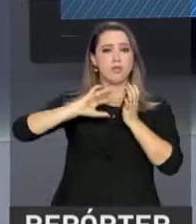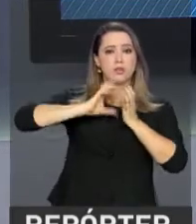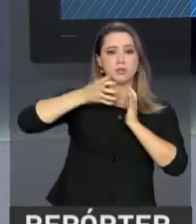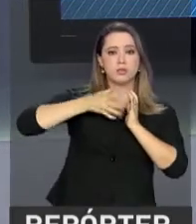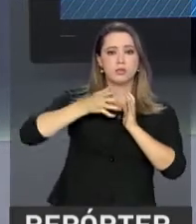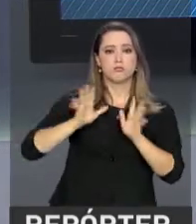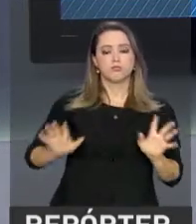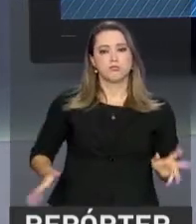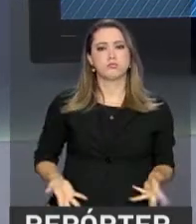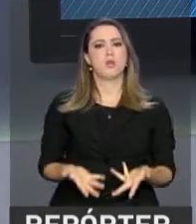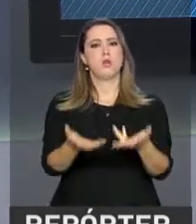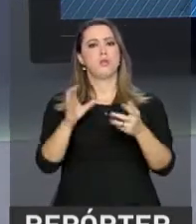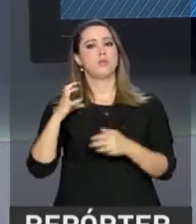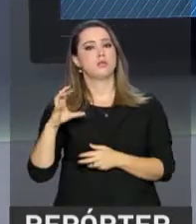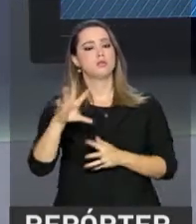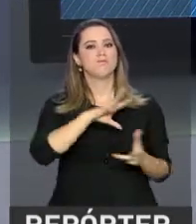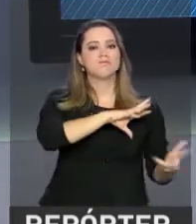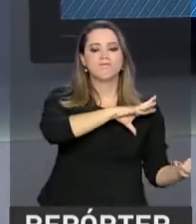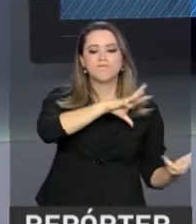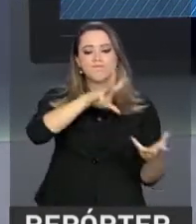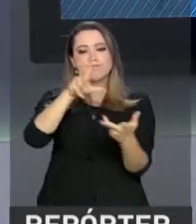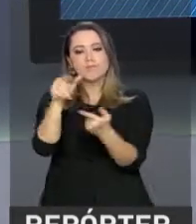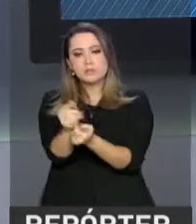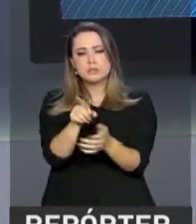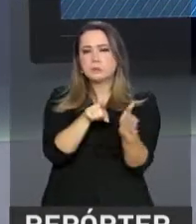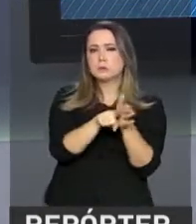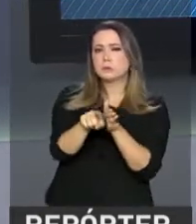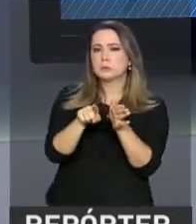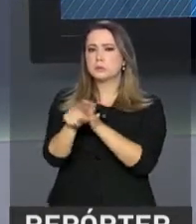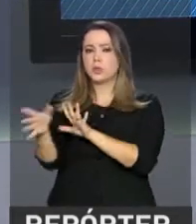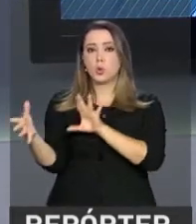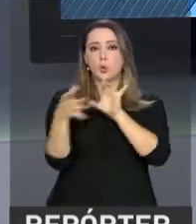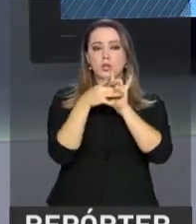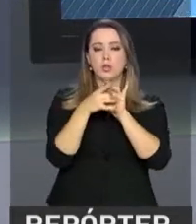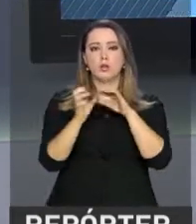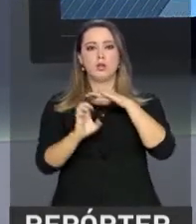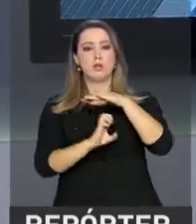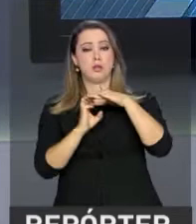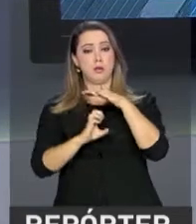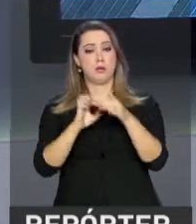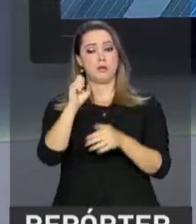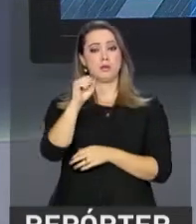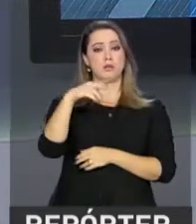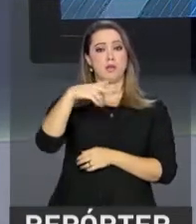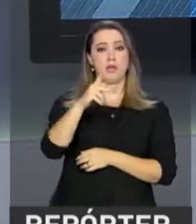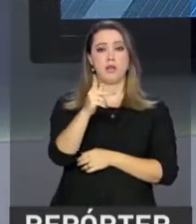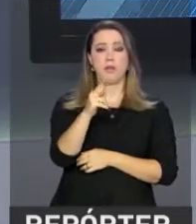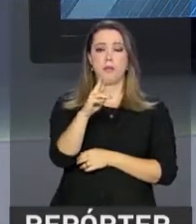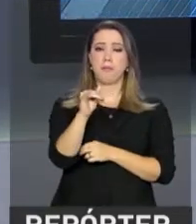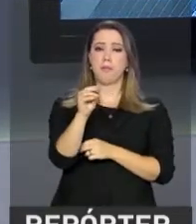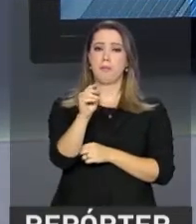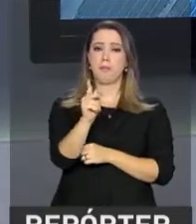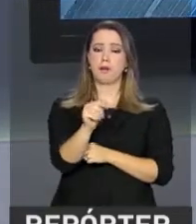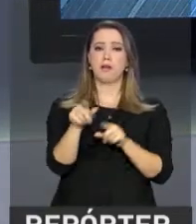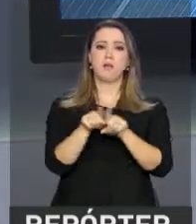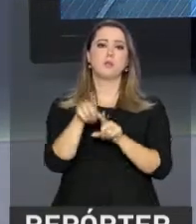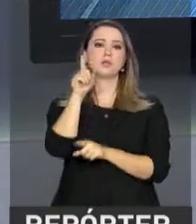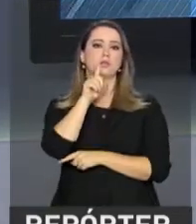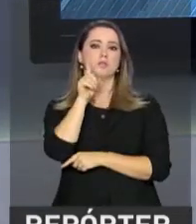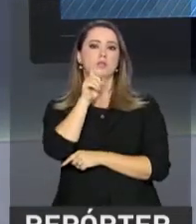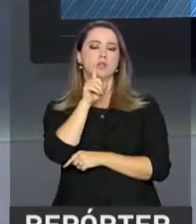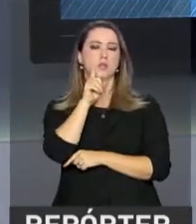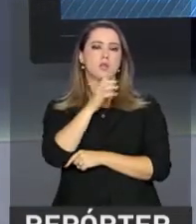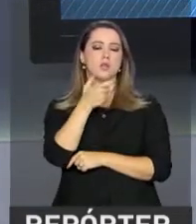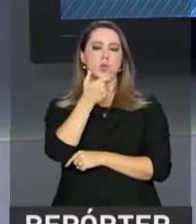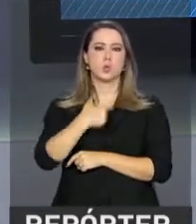mobiliza cientistas em todo o planeta uma parceria entre pesquisadores da embrapa dos estados unidos da inglaterra e áfrica